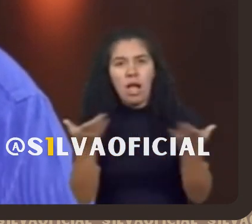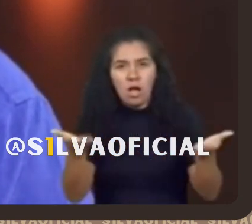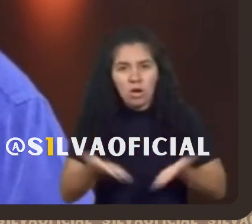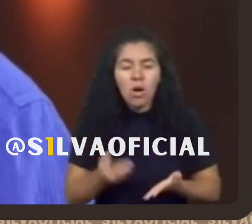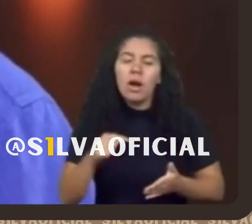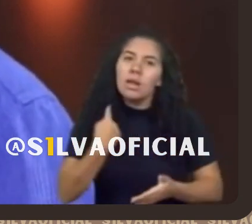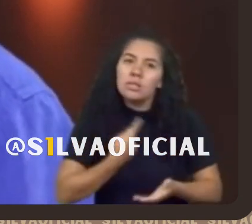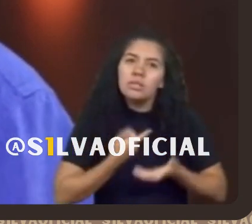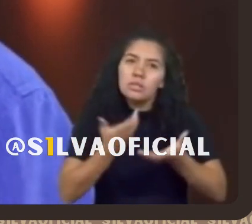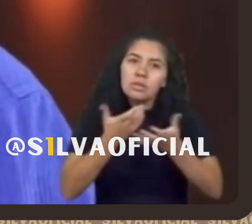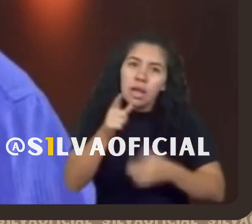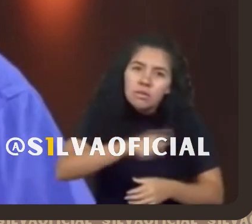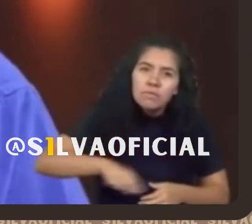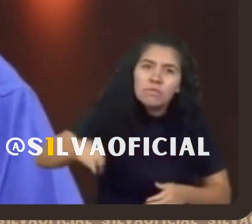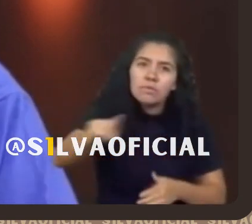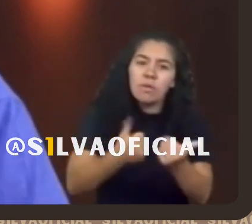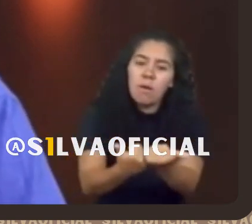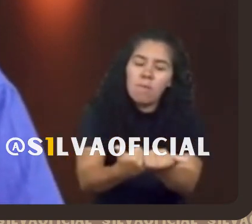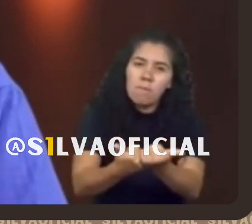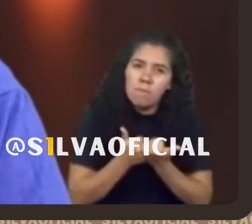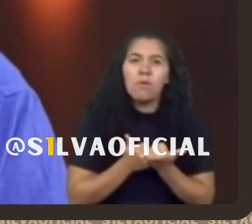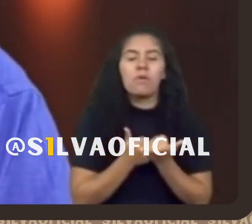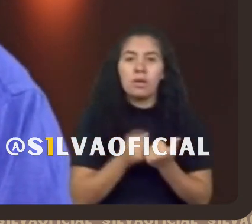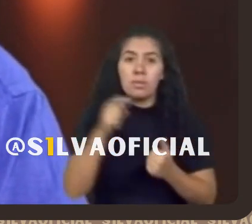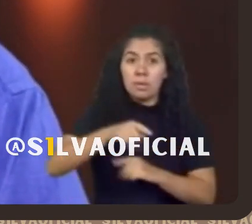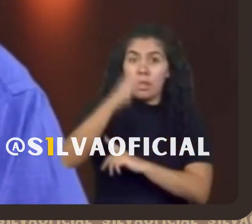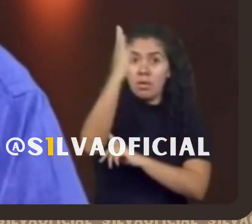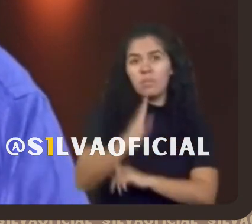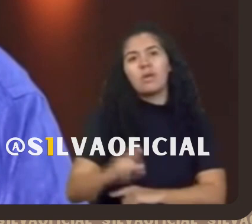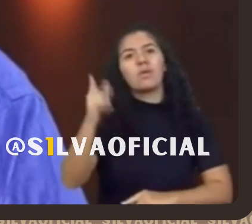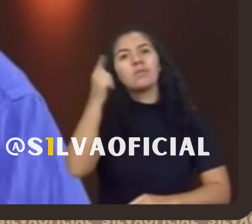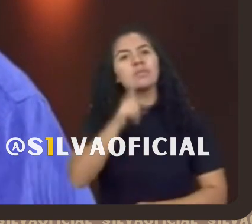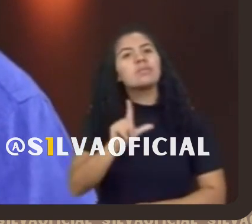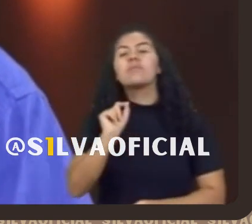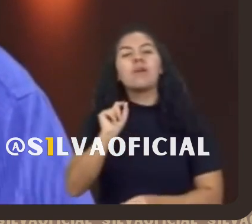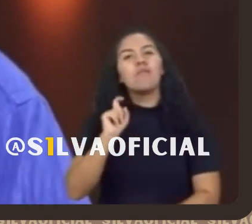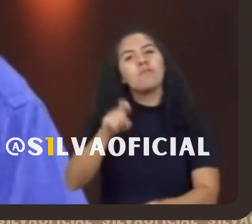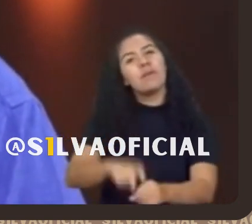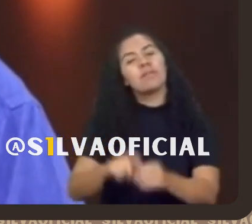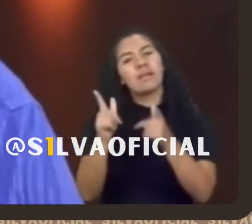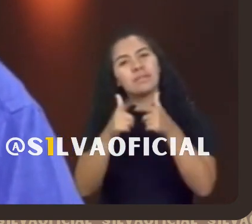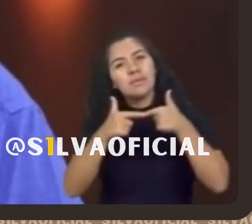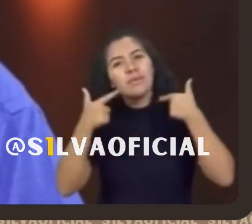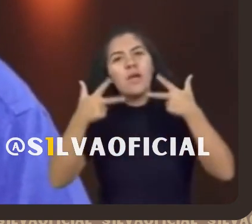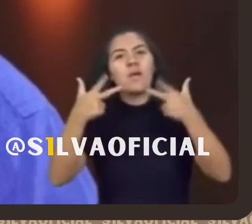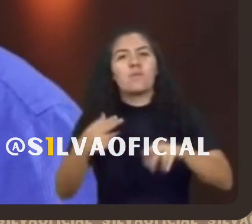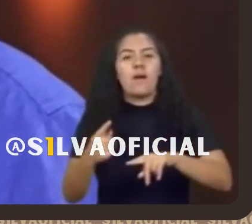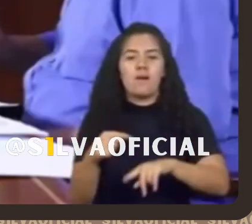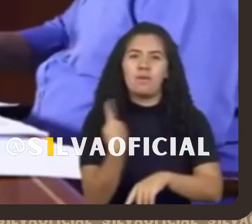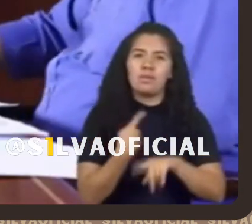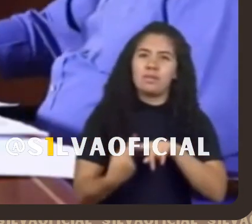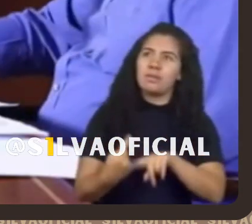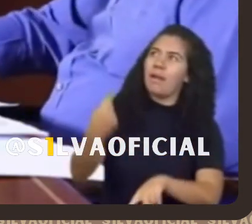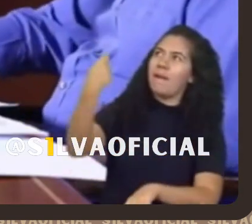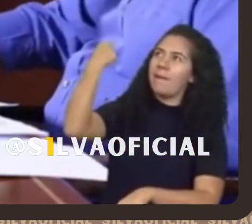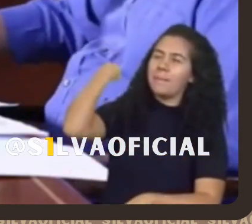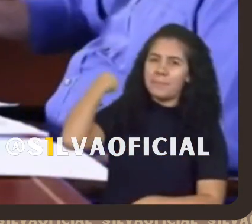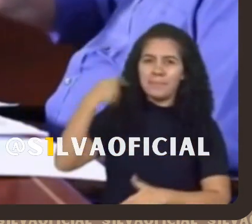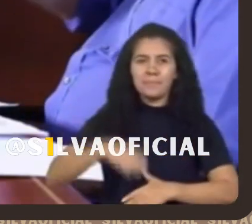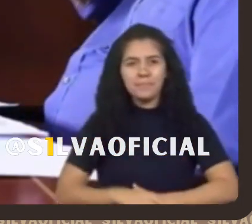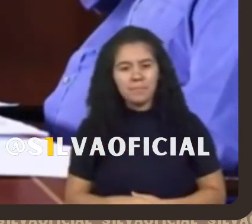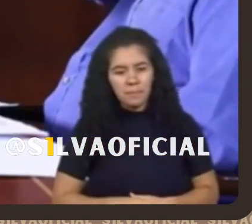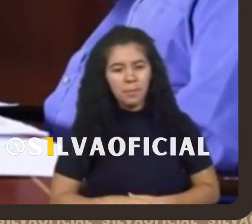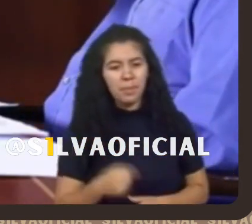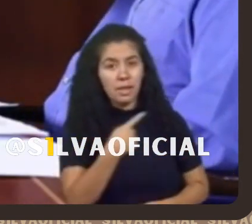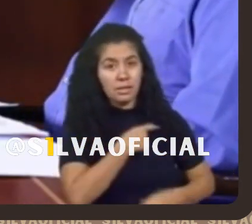com todos vocês para que esse Brasil Volte a Sorrir como nós sorriamos há muito tempo atrás Presidente a gente tá chegando no fim do